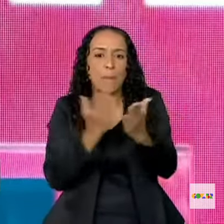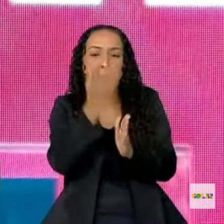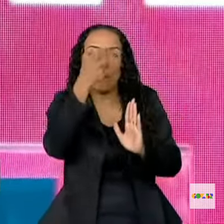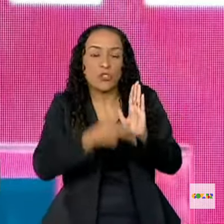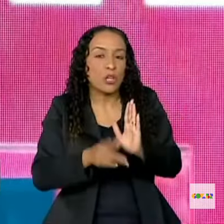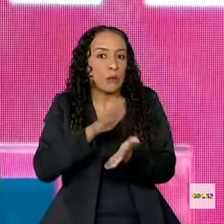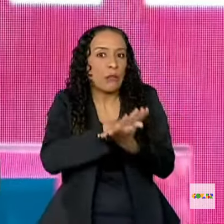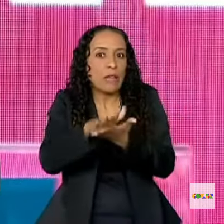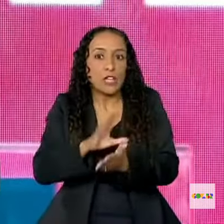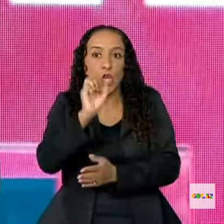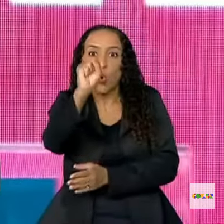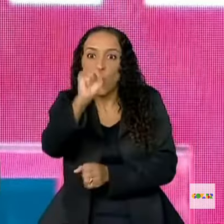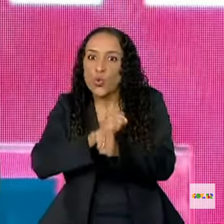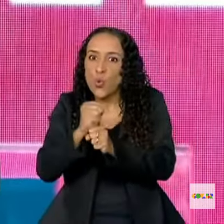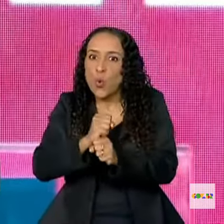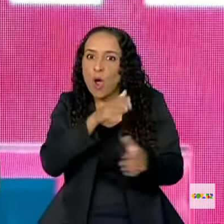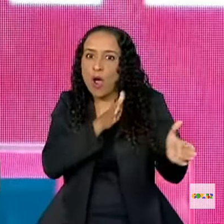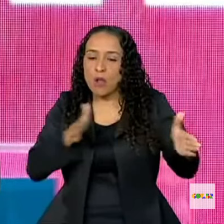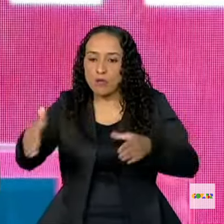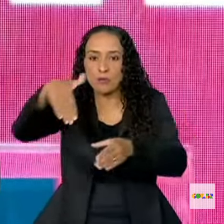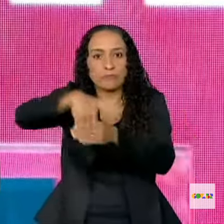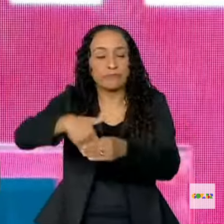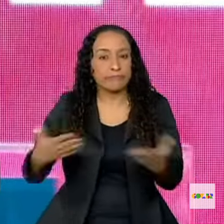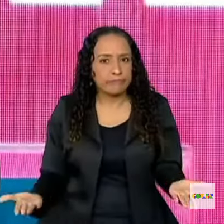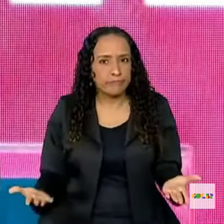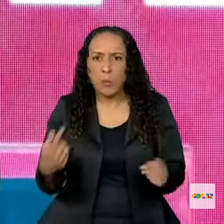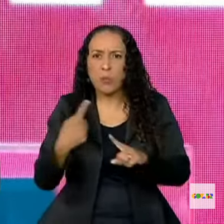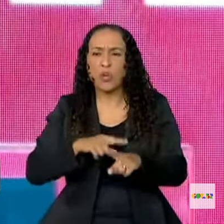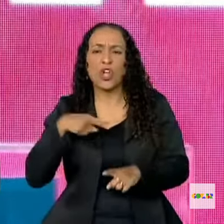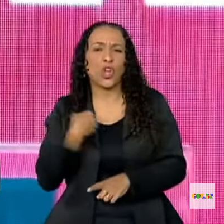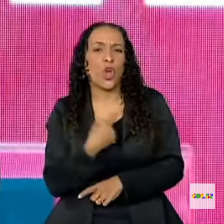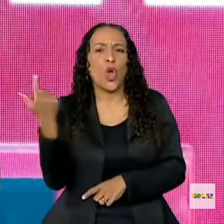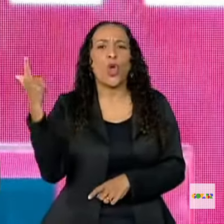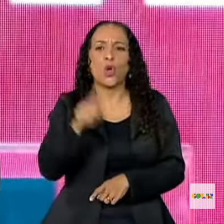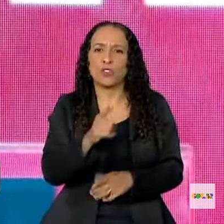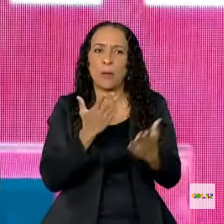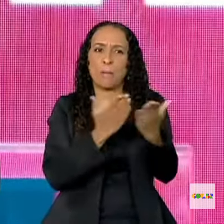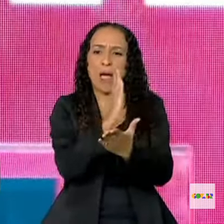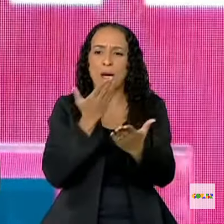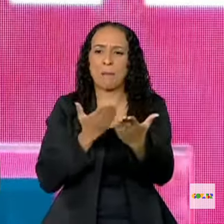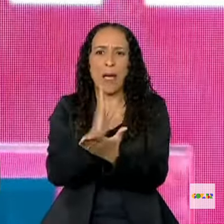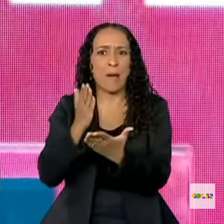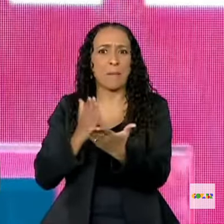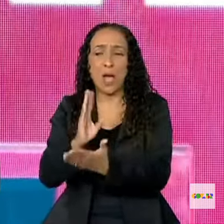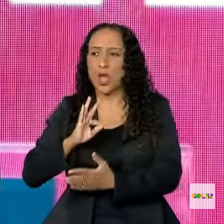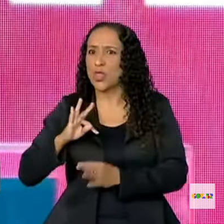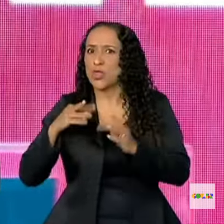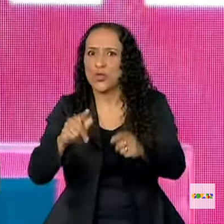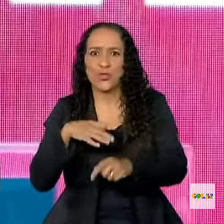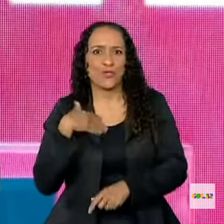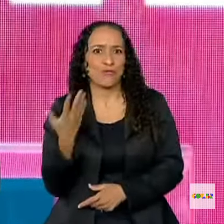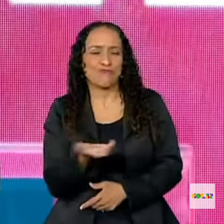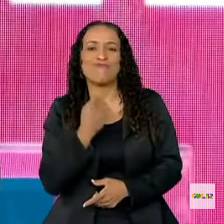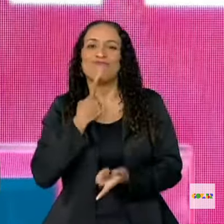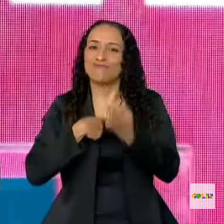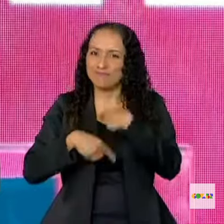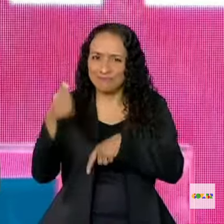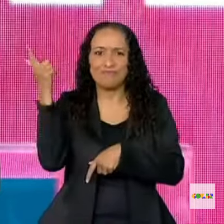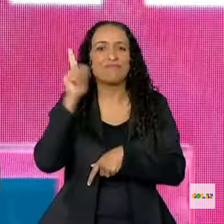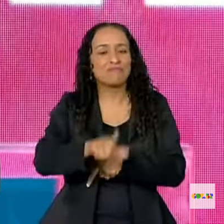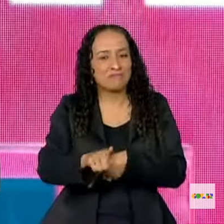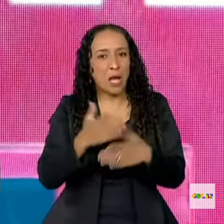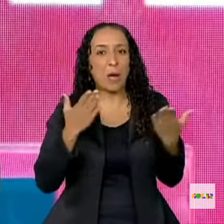de Mandato E por que que nós conseguimos aprovar tudo o que a gente queria nós conseguimos